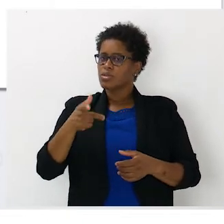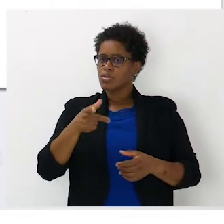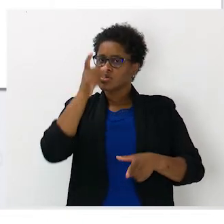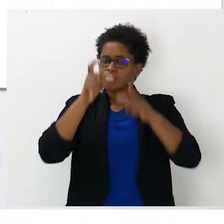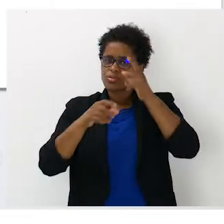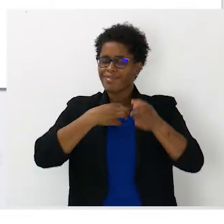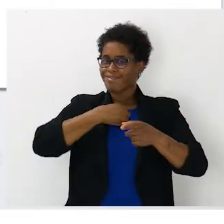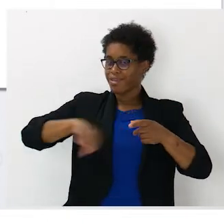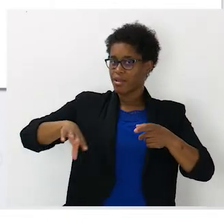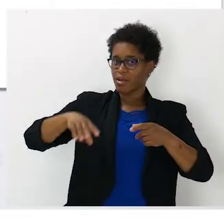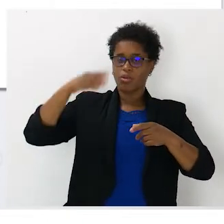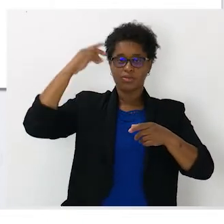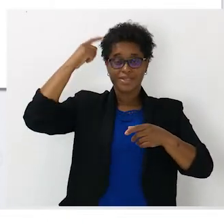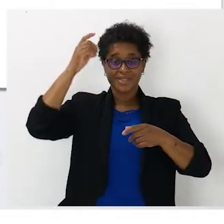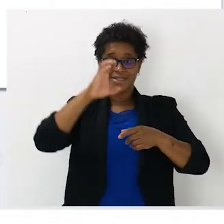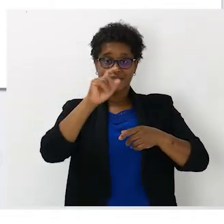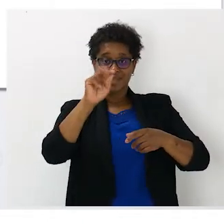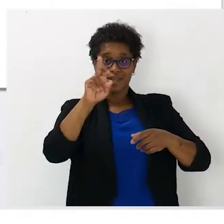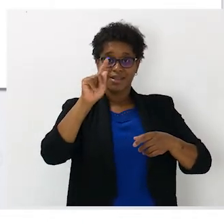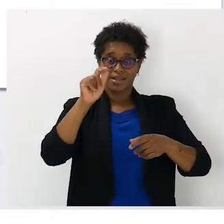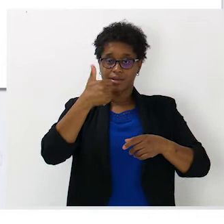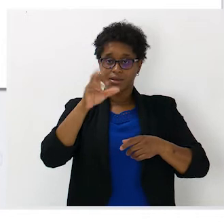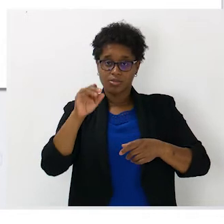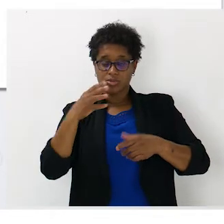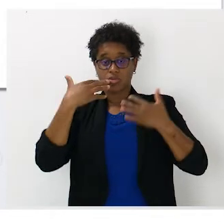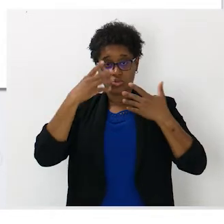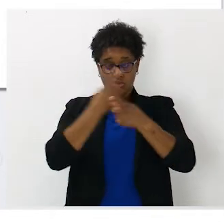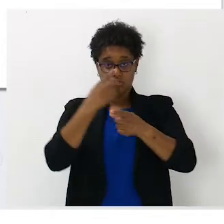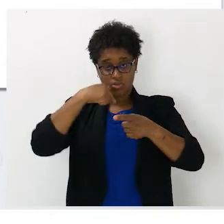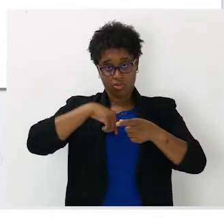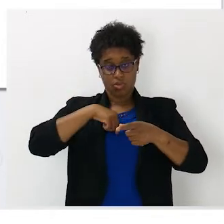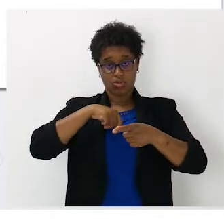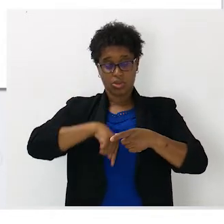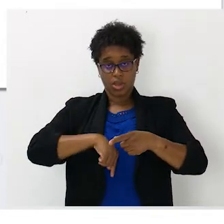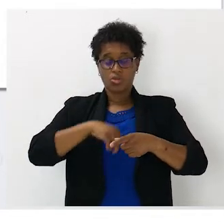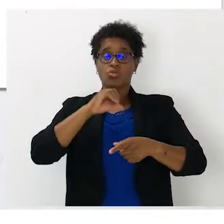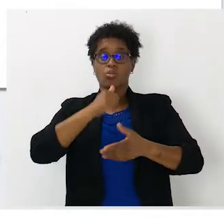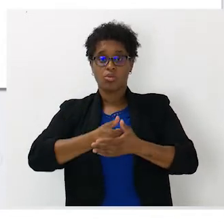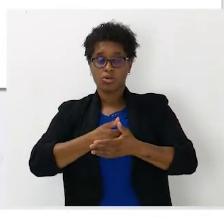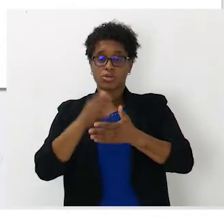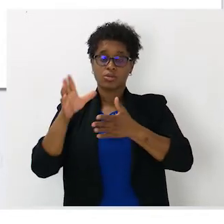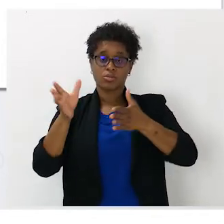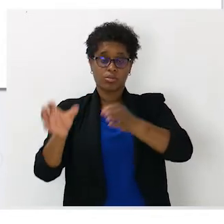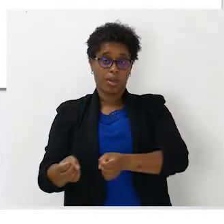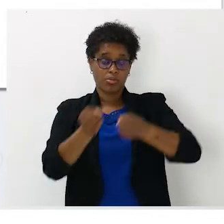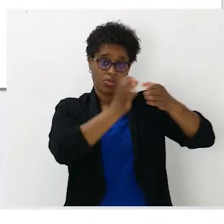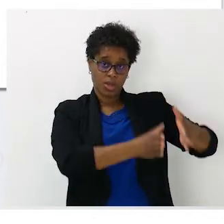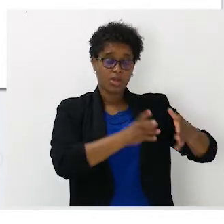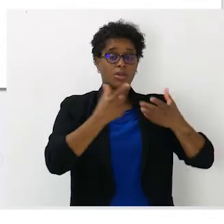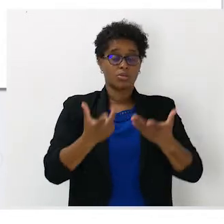órgãos internos do morto e colocam-nos de lado. Depois cobrem o corpo com um